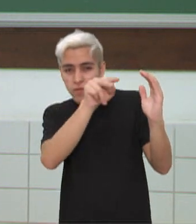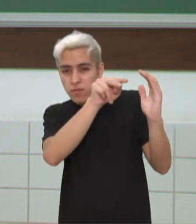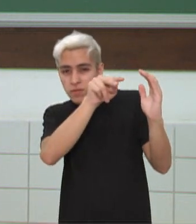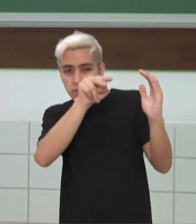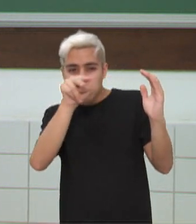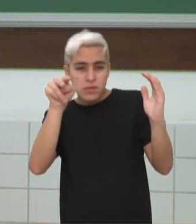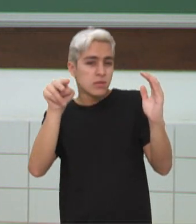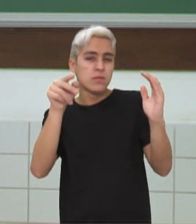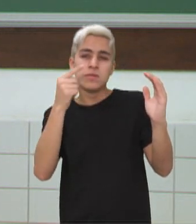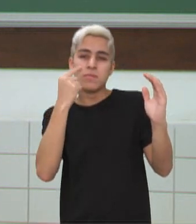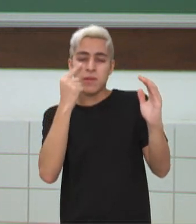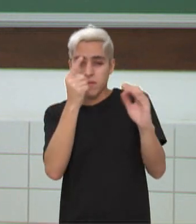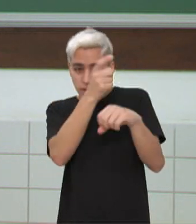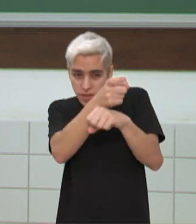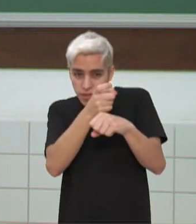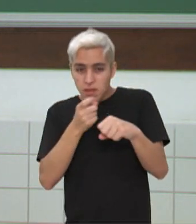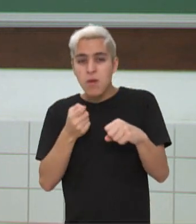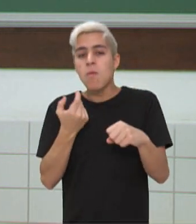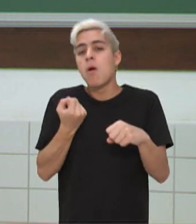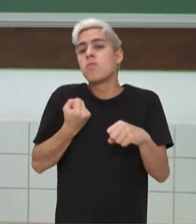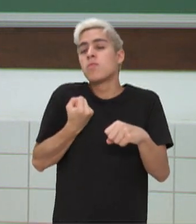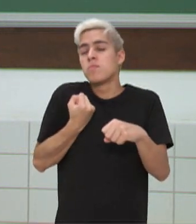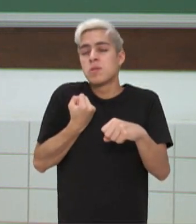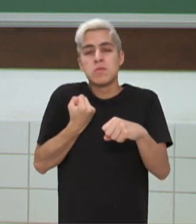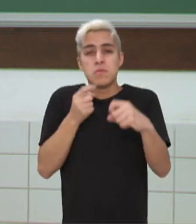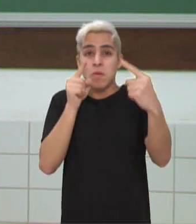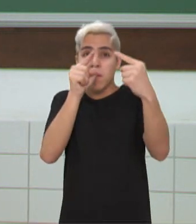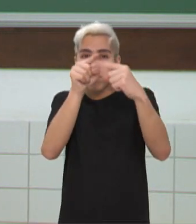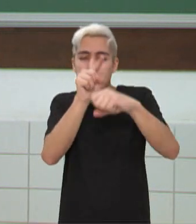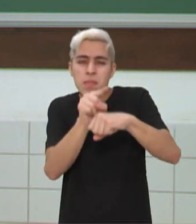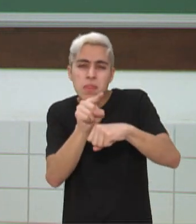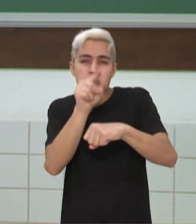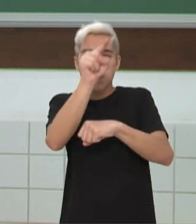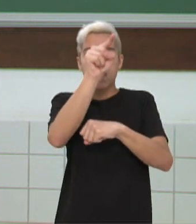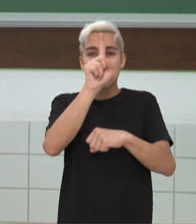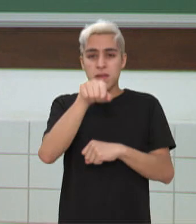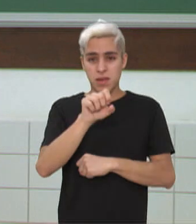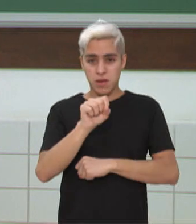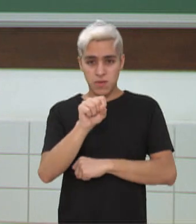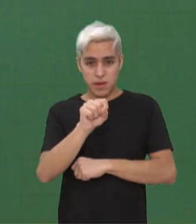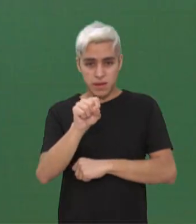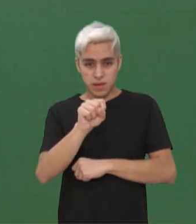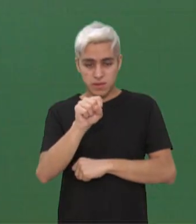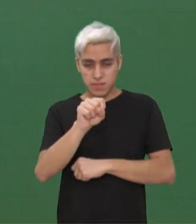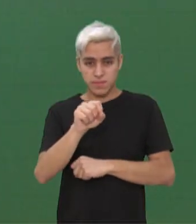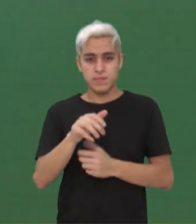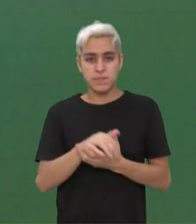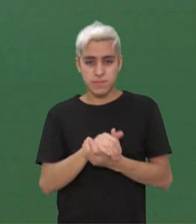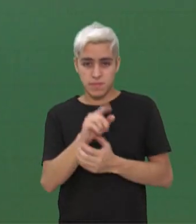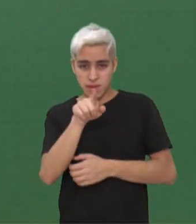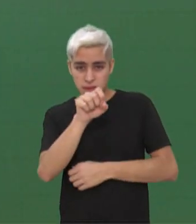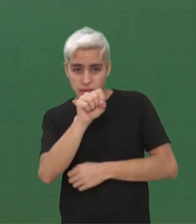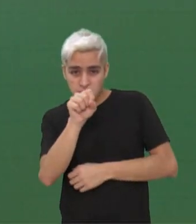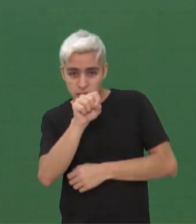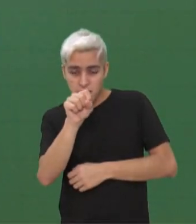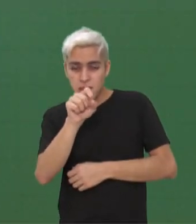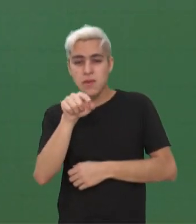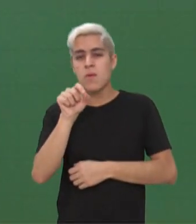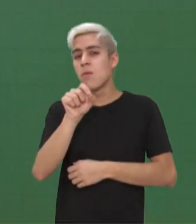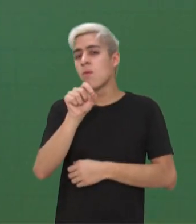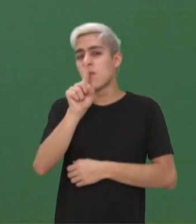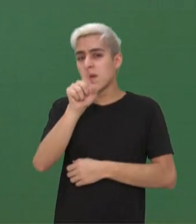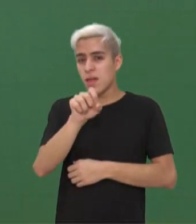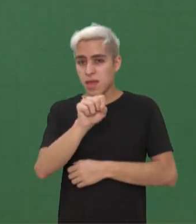valor máximo de altura, que é o nosso S do vértice. Isso, é S, representa como se fosse